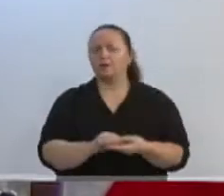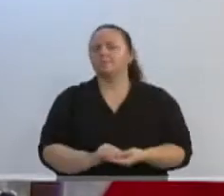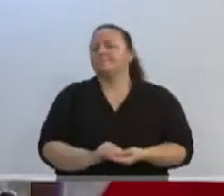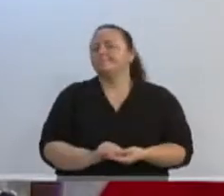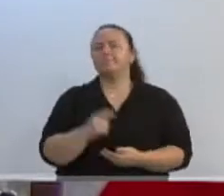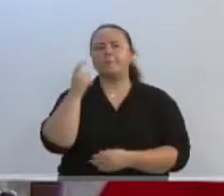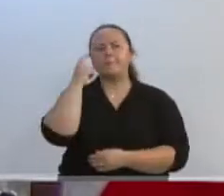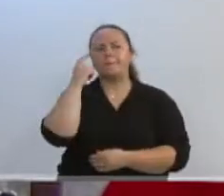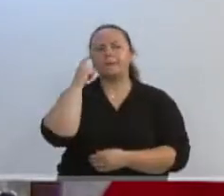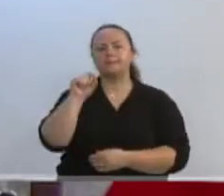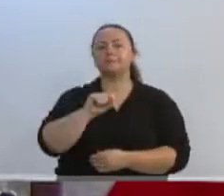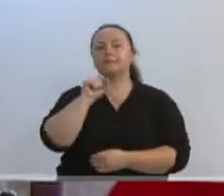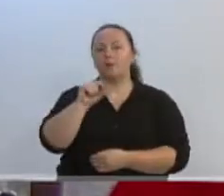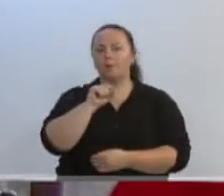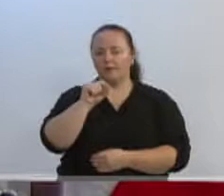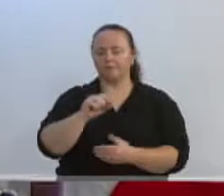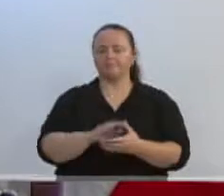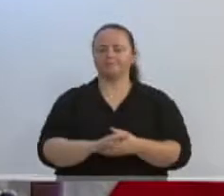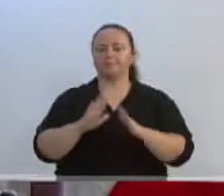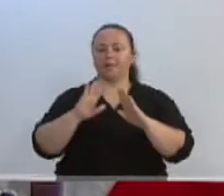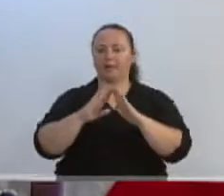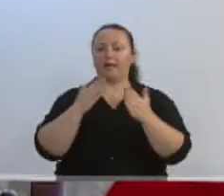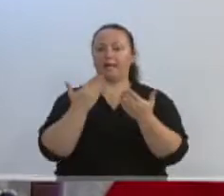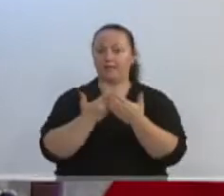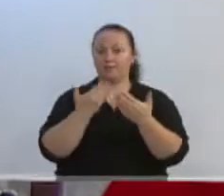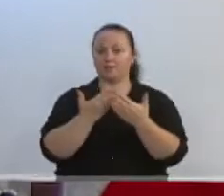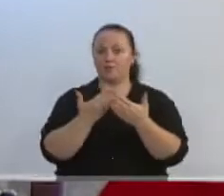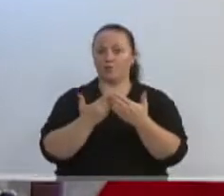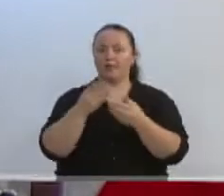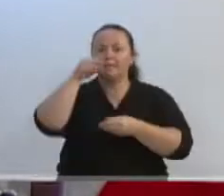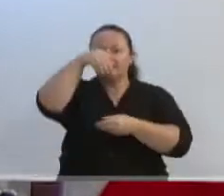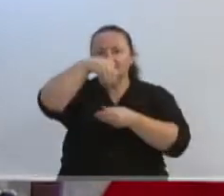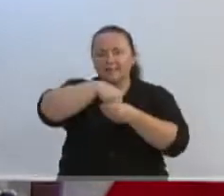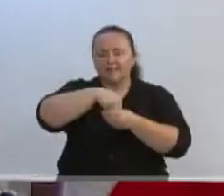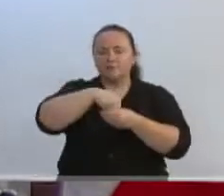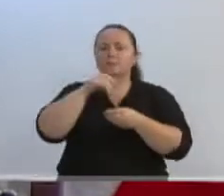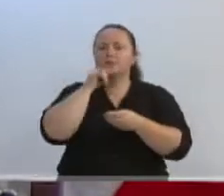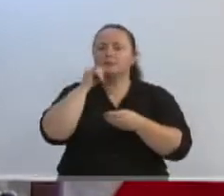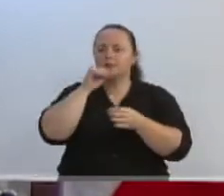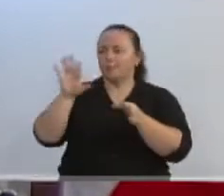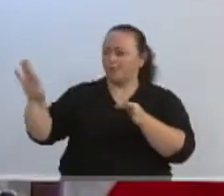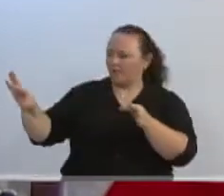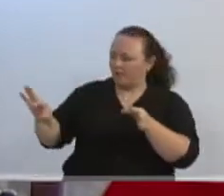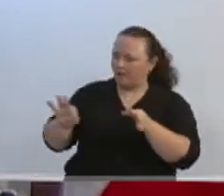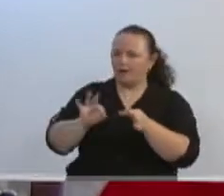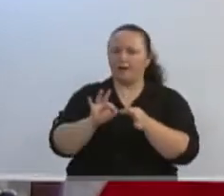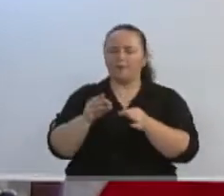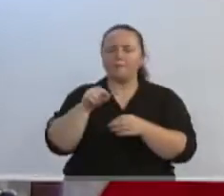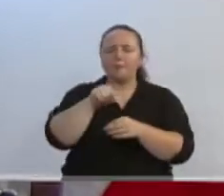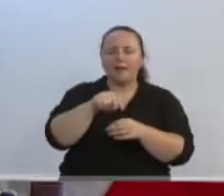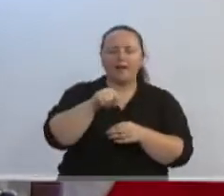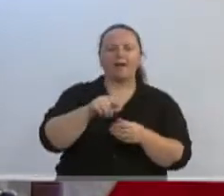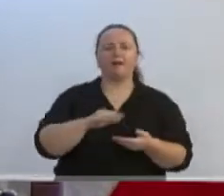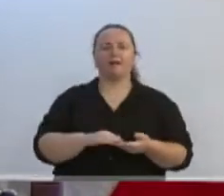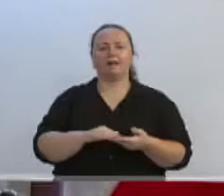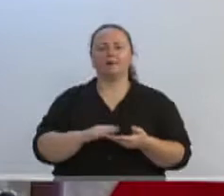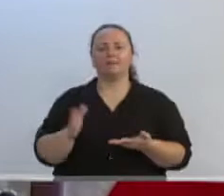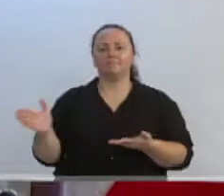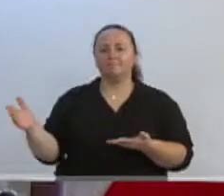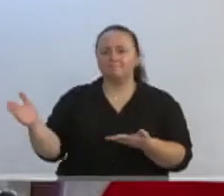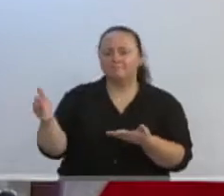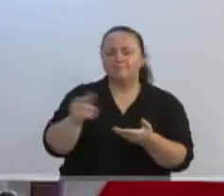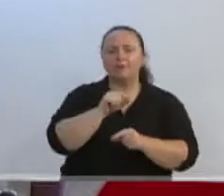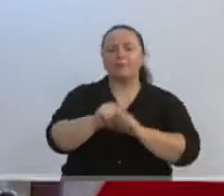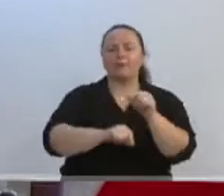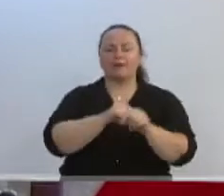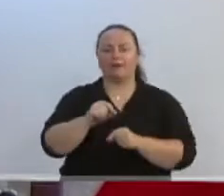com a inclusão desses alunos dessa região dos 10 quilômetros na escola Margarida Fraigan? Né? É uma alternativa, inclusive, de retirar alunos